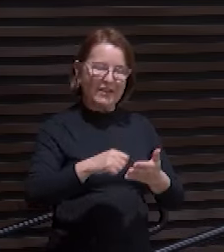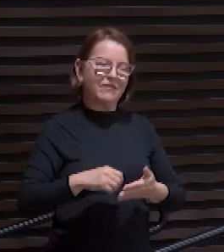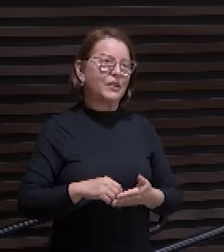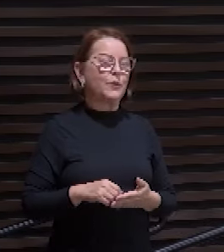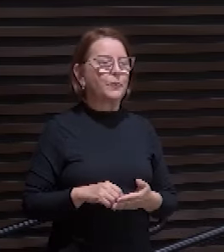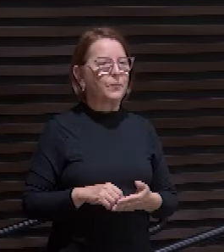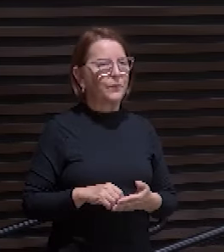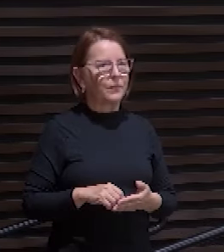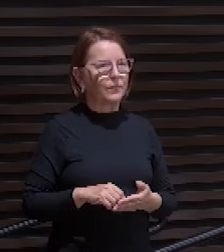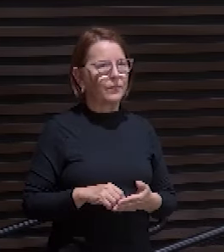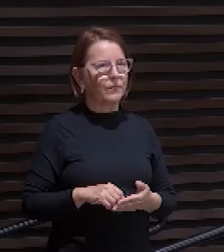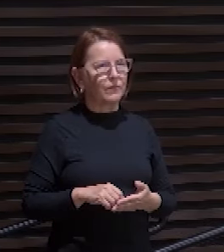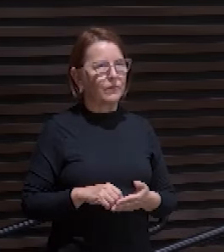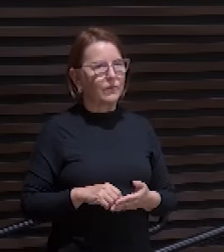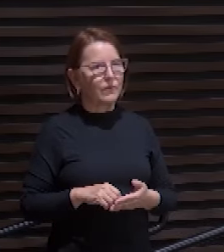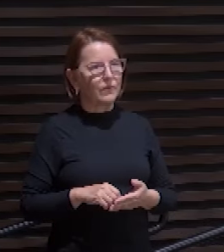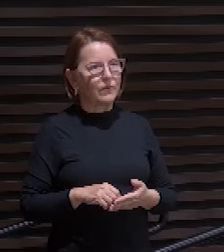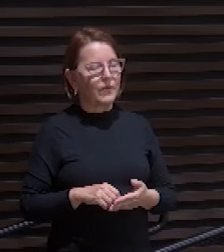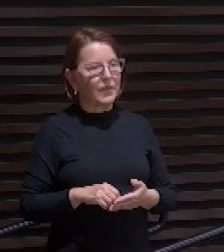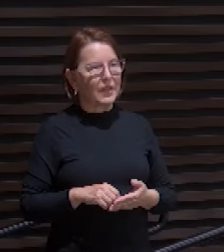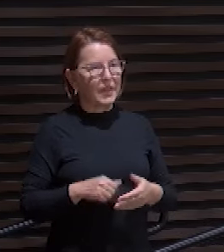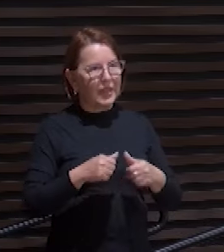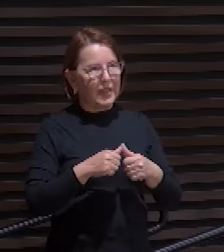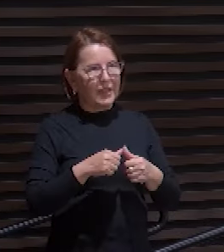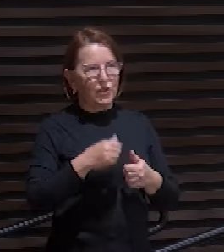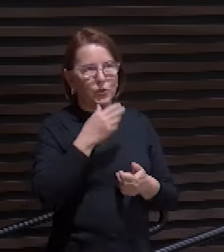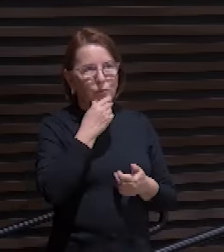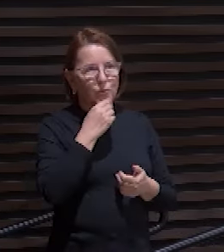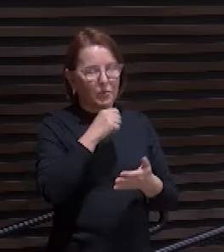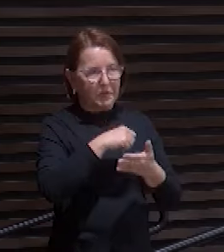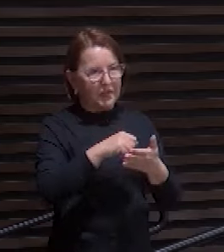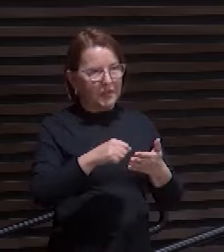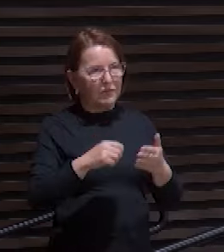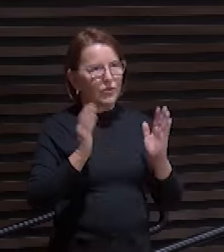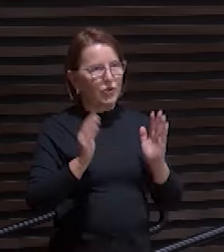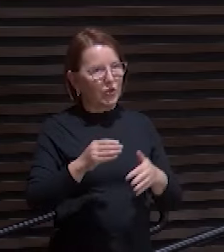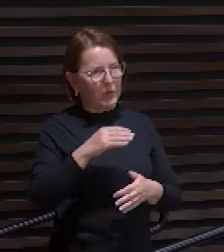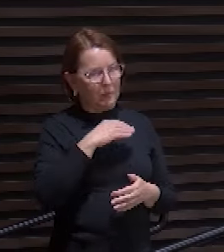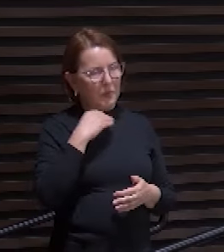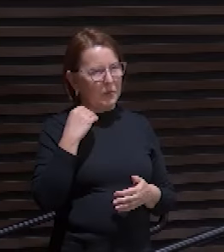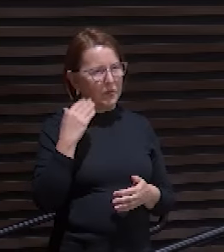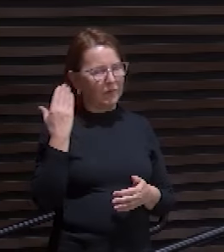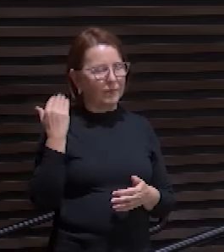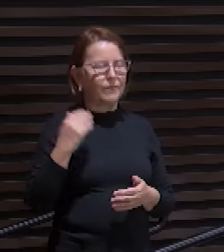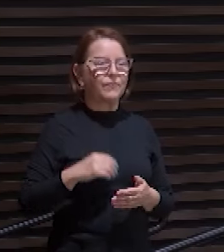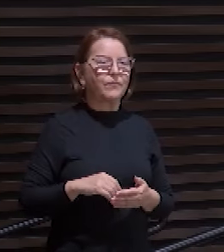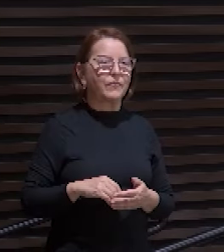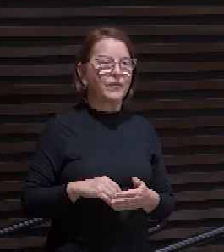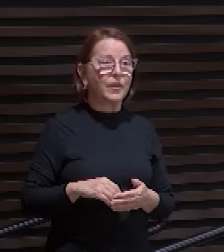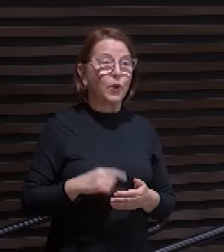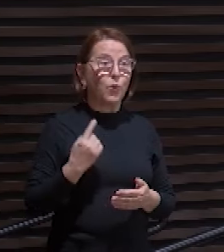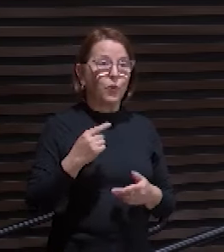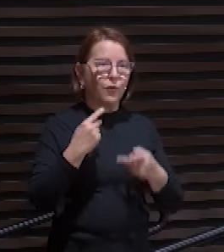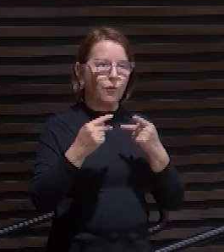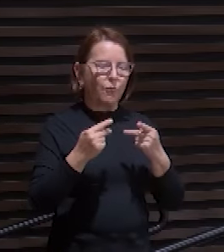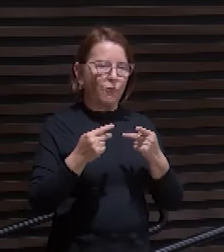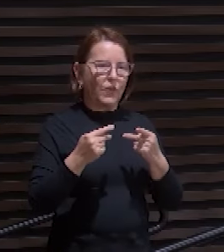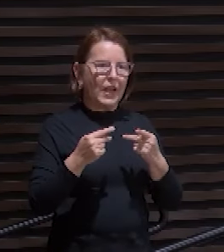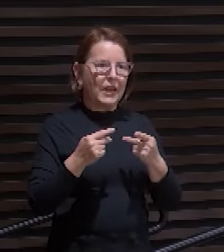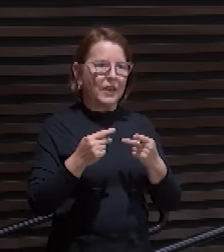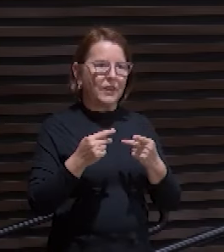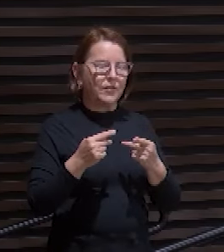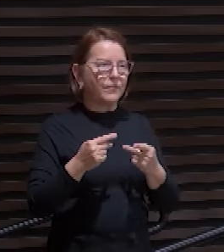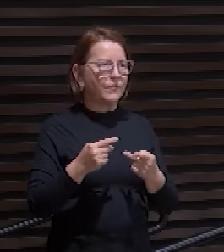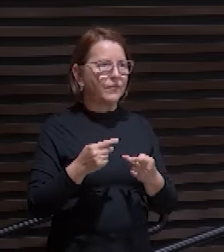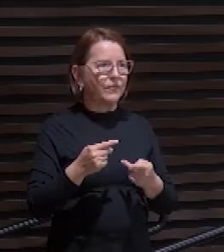há 350 anos atrás. Inclusive um que fala da parábola do rico e Lázaro. Depois que eu li